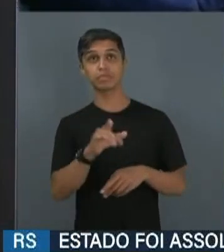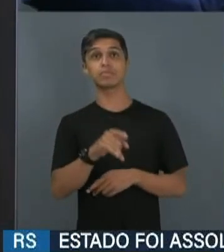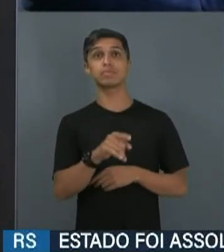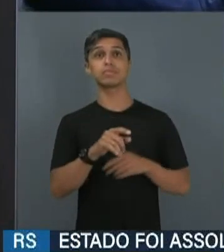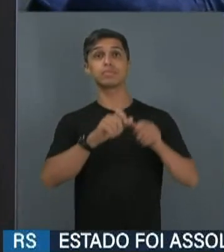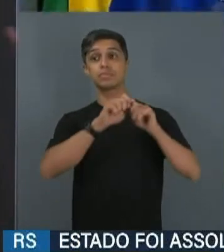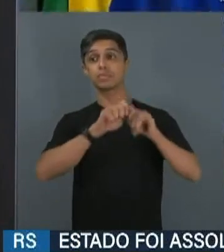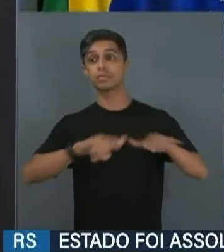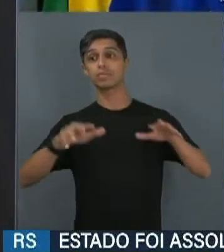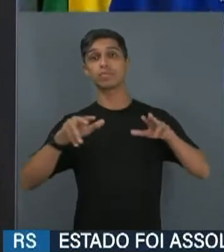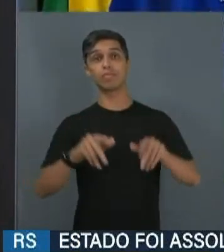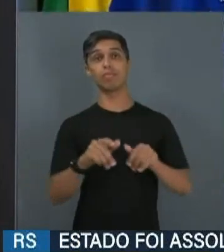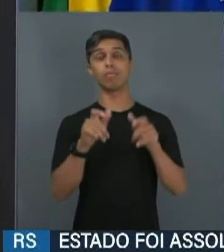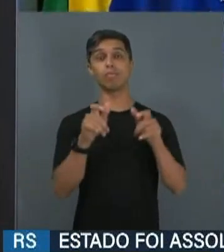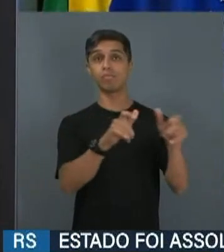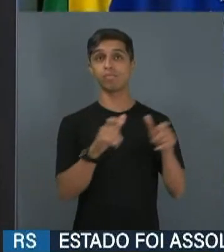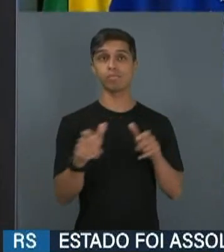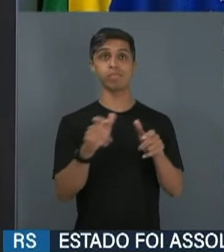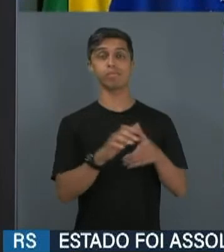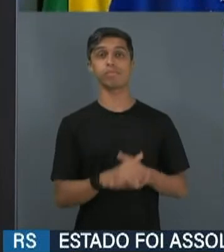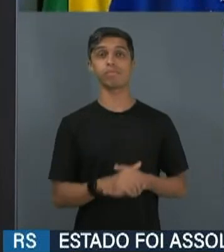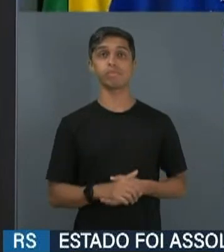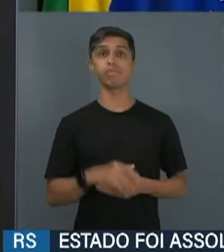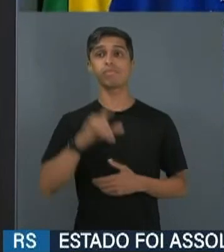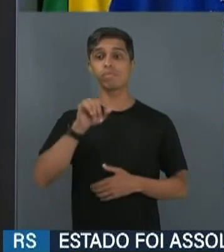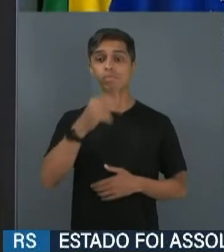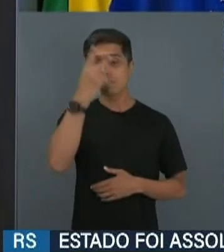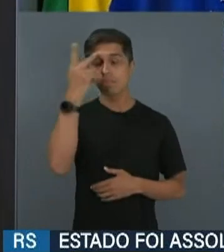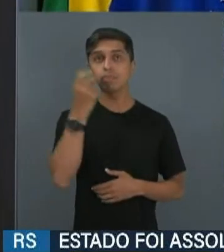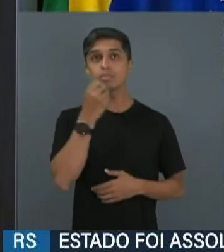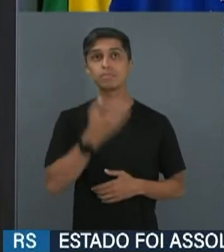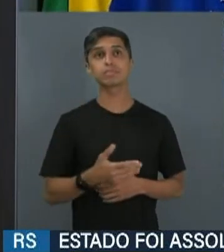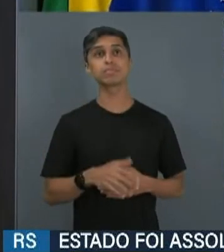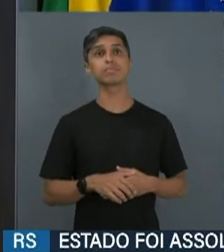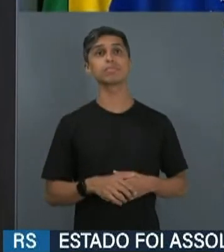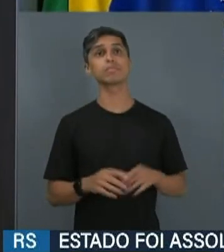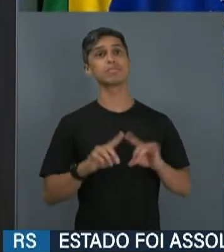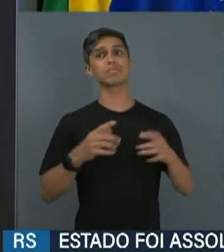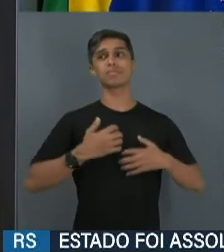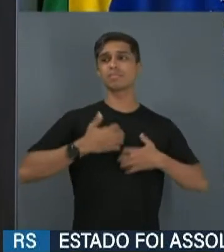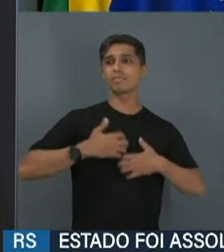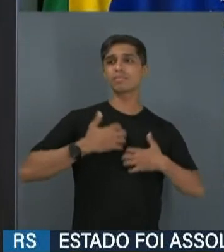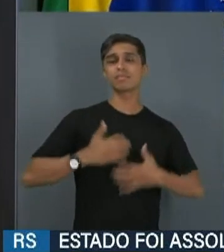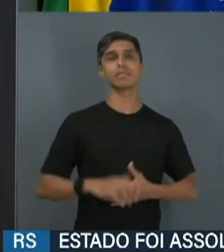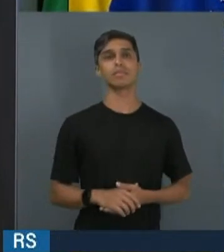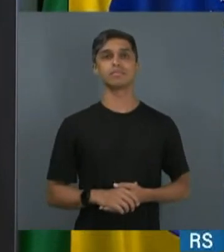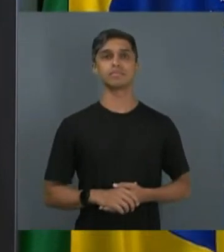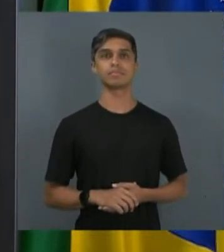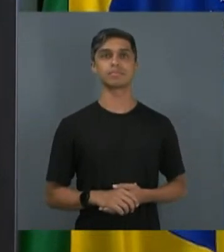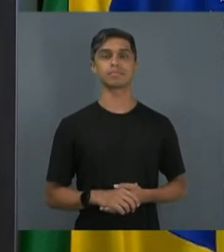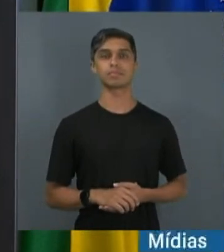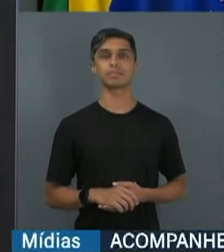todo lugar, todos os lugares, são pessoas de bem e estão incomodadas.